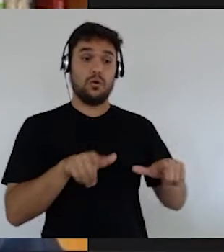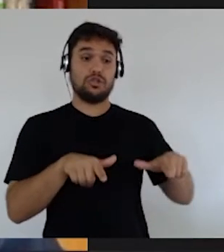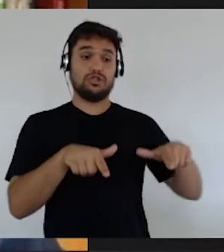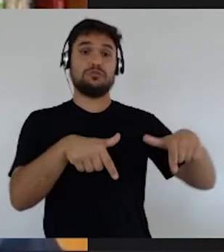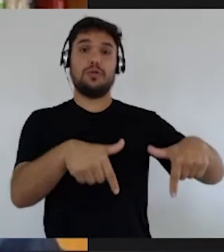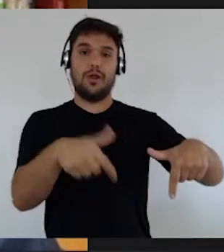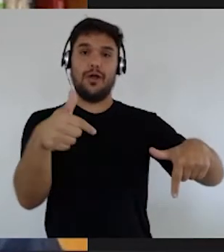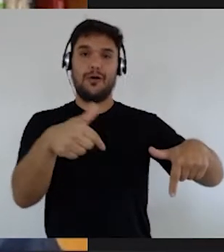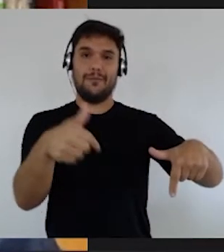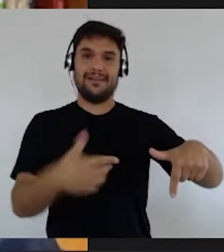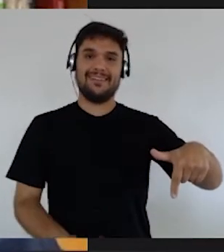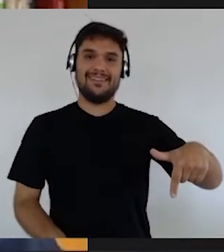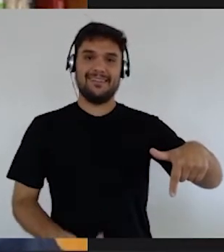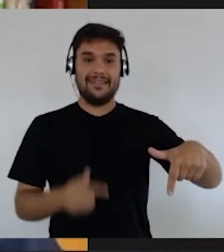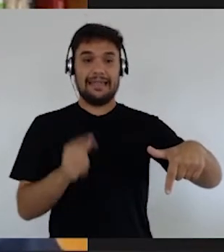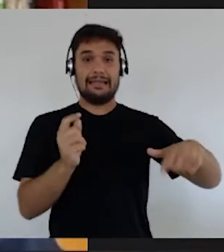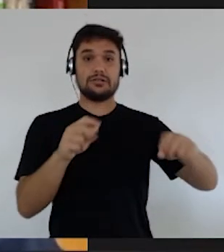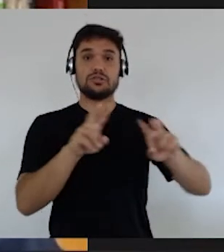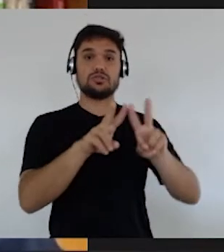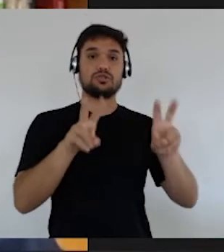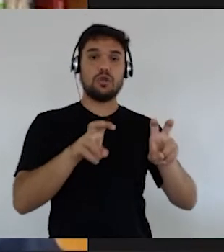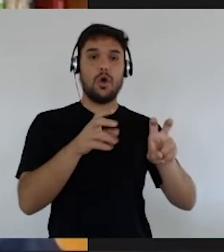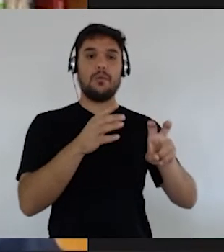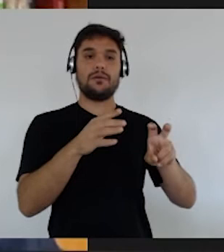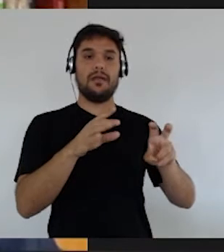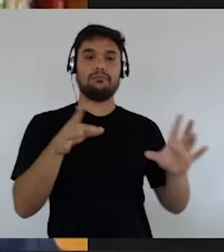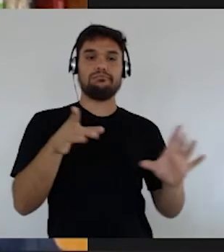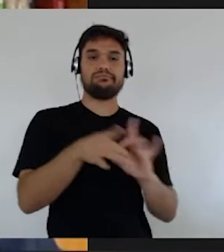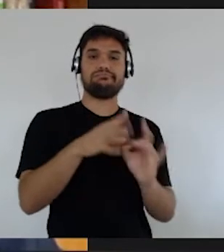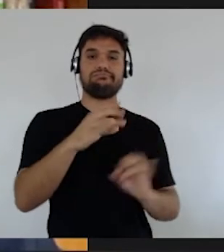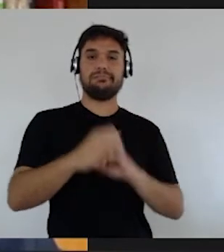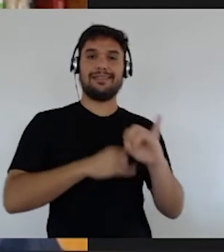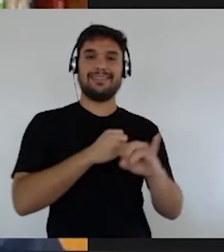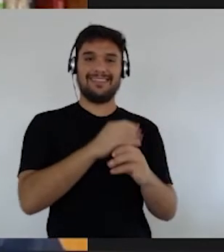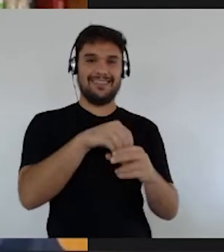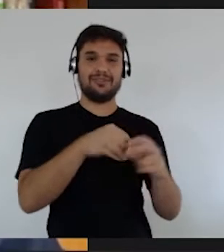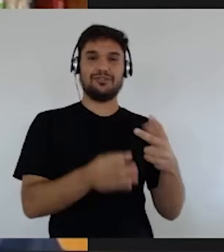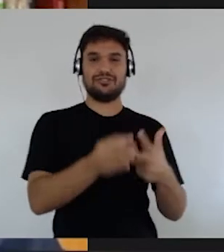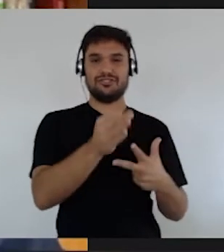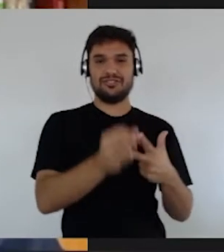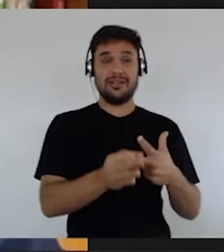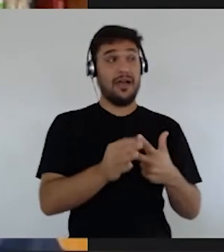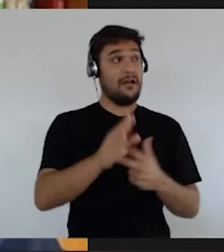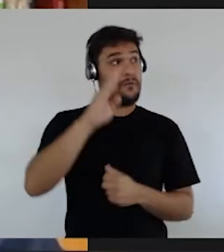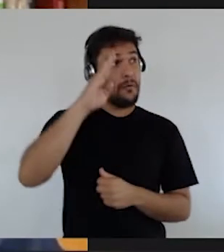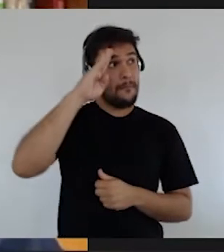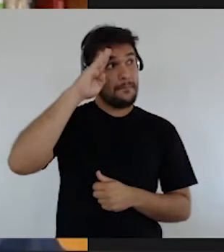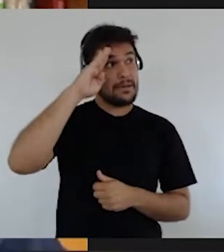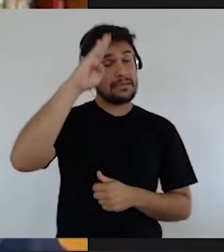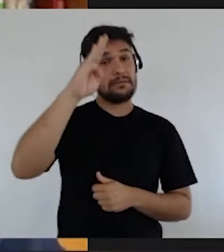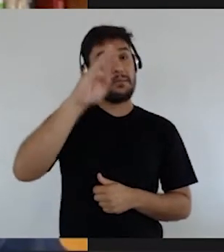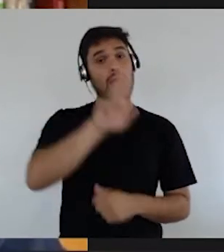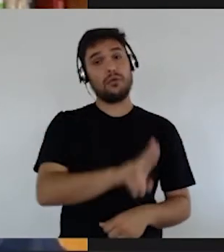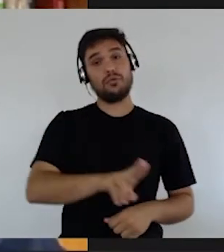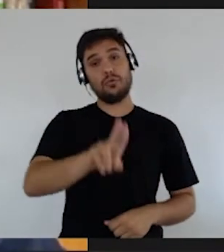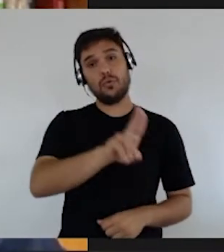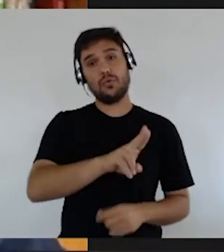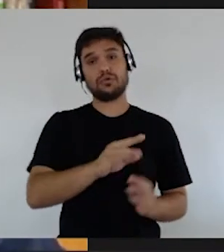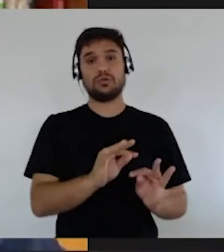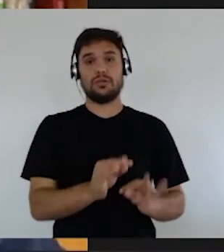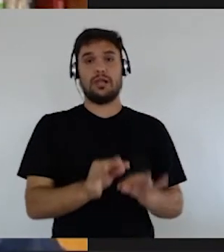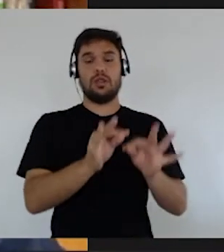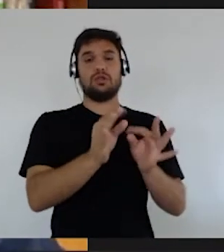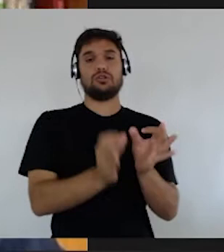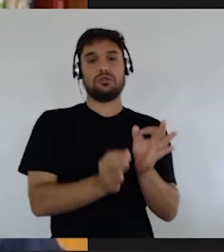legal, que dispõe especificamente a respeito da informatização do processo judicial, foi o pioneiro no uso do meio eletrônico